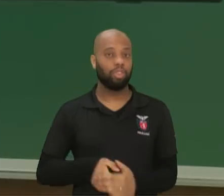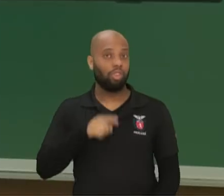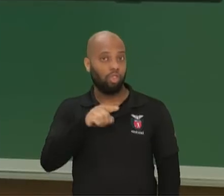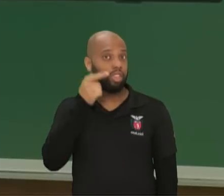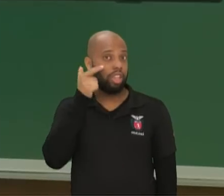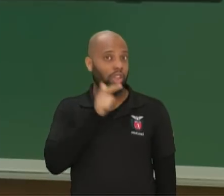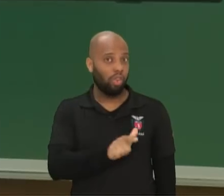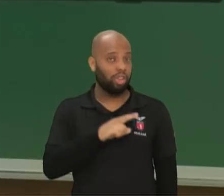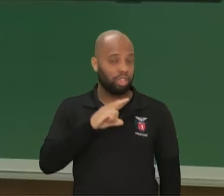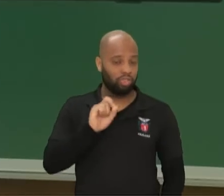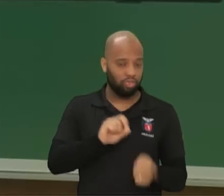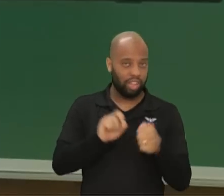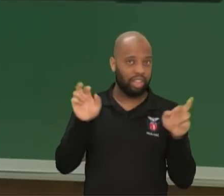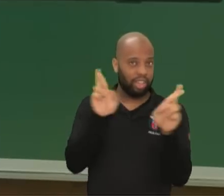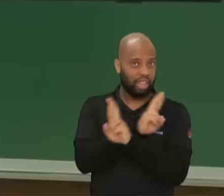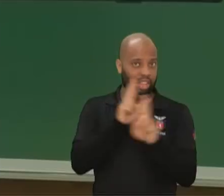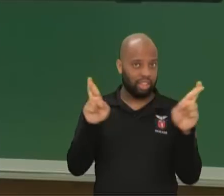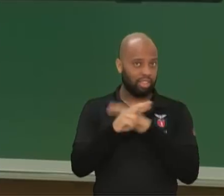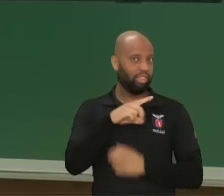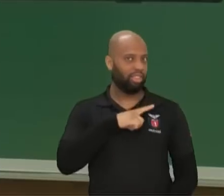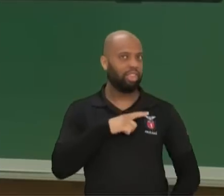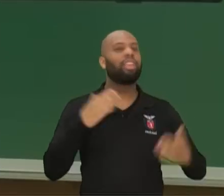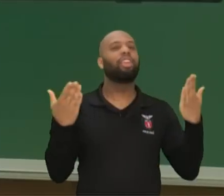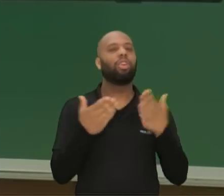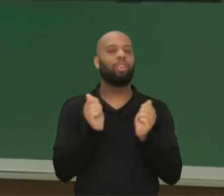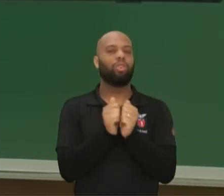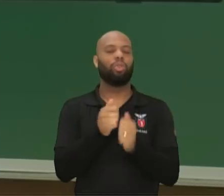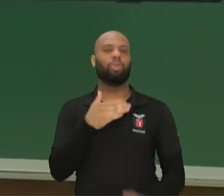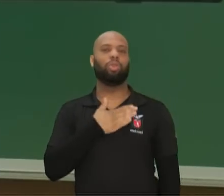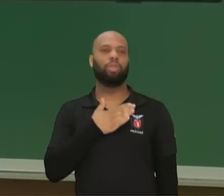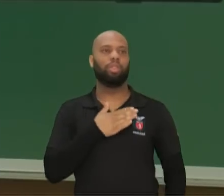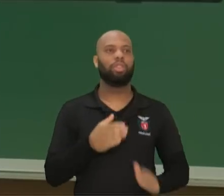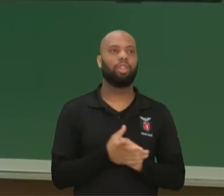Conseguiram fazer essa relação, pessoal? Então, vamos lá com a professora.